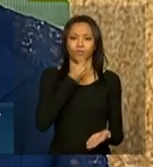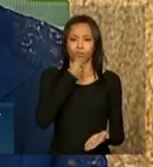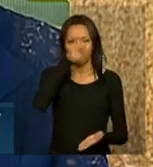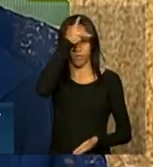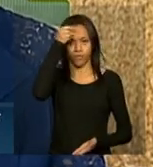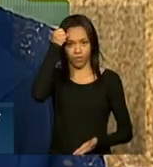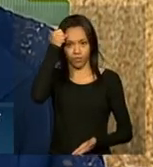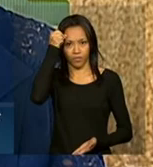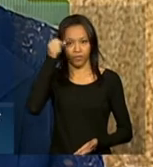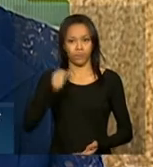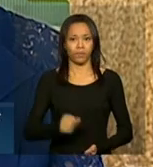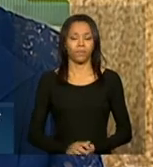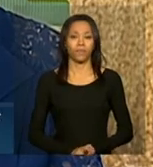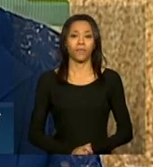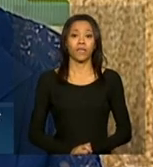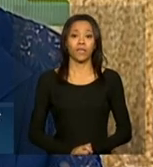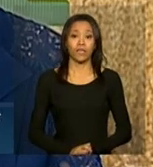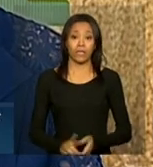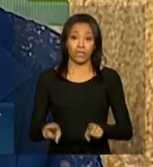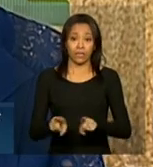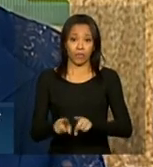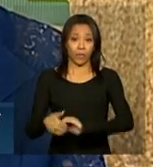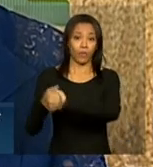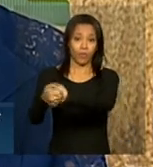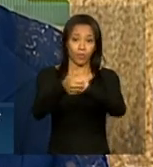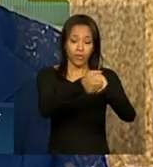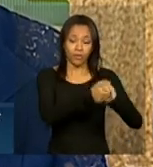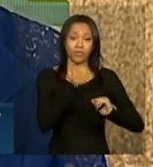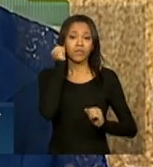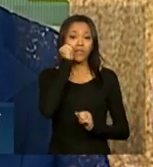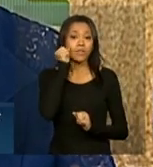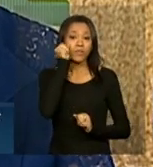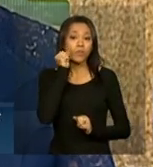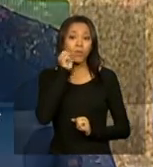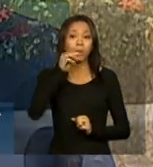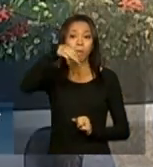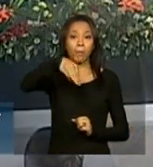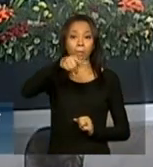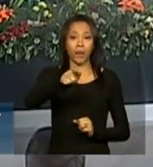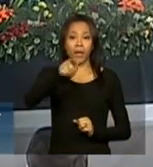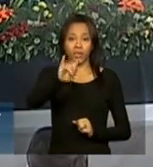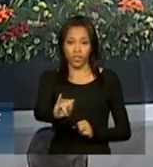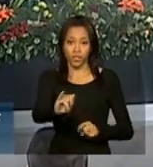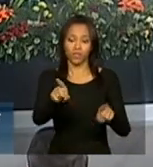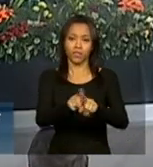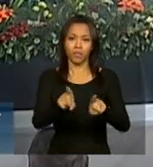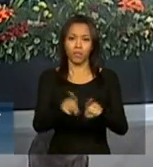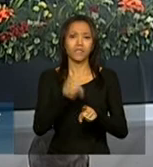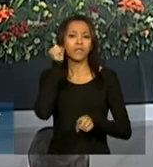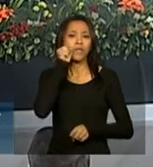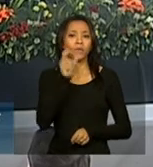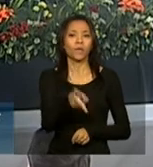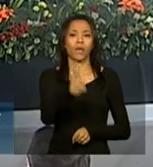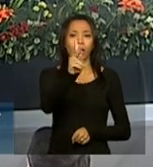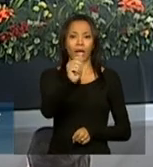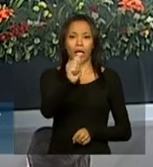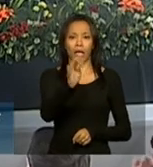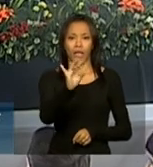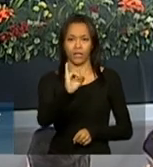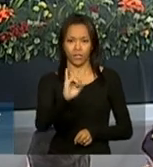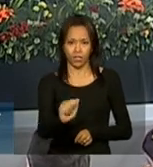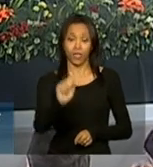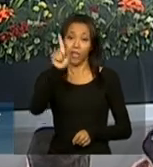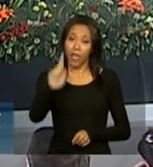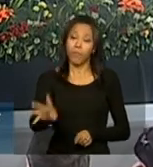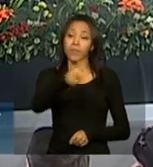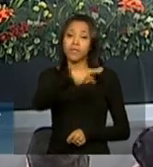prefeitos. Cumprimentar o senador Blairo Maggi, a senadora Cátia Abreu, também presidente